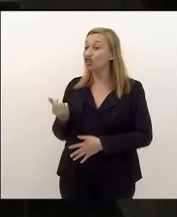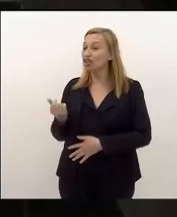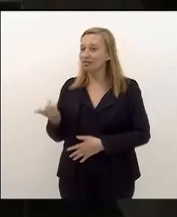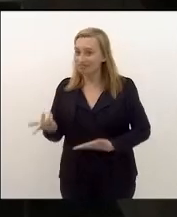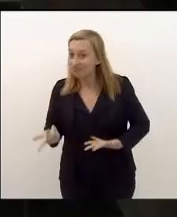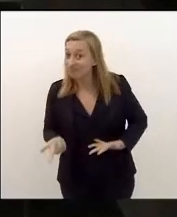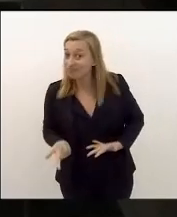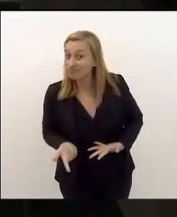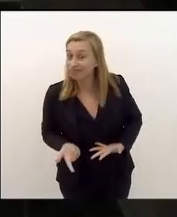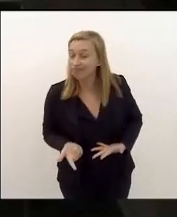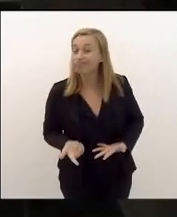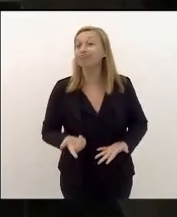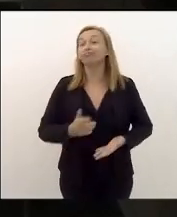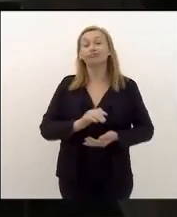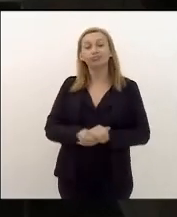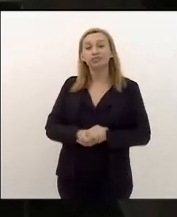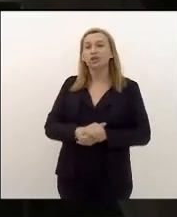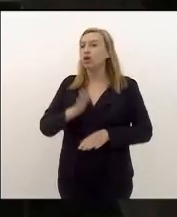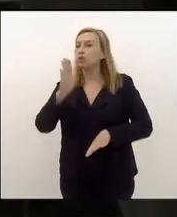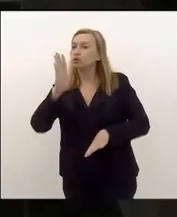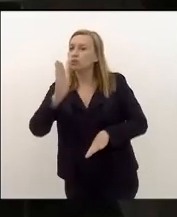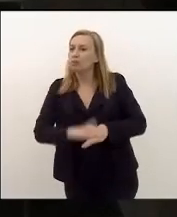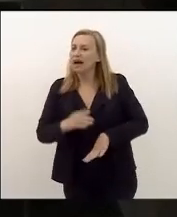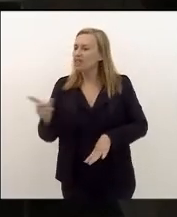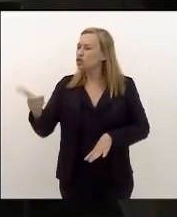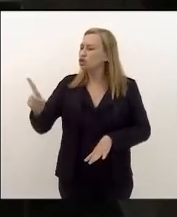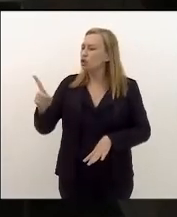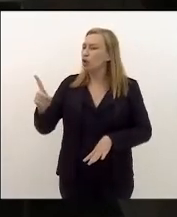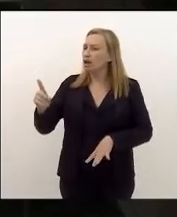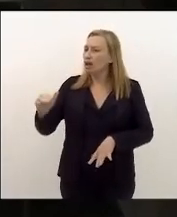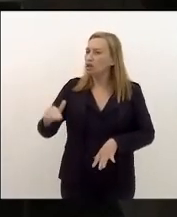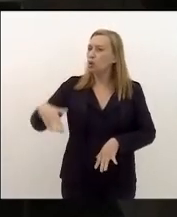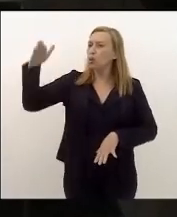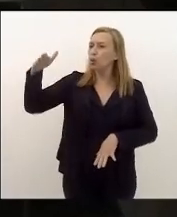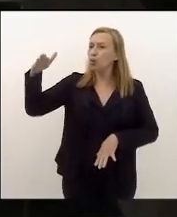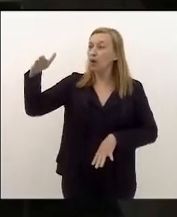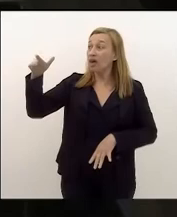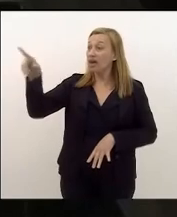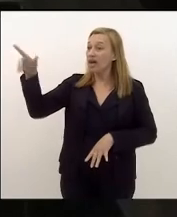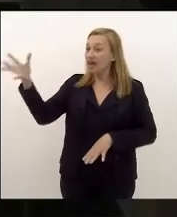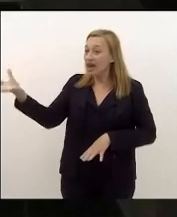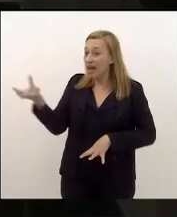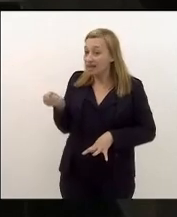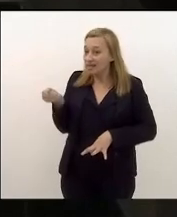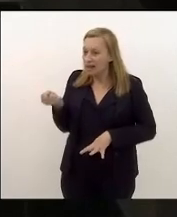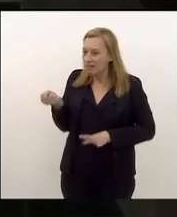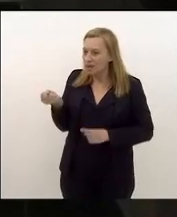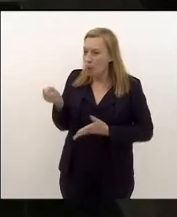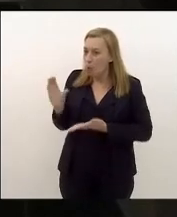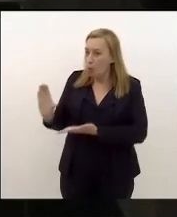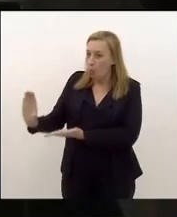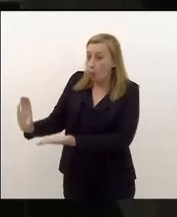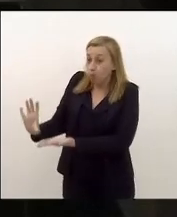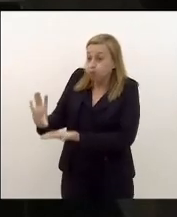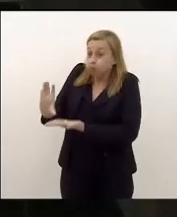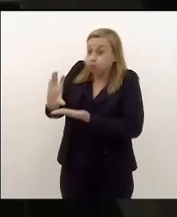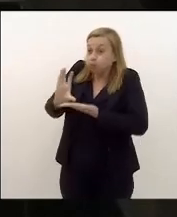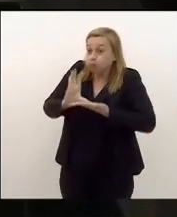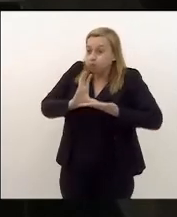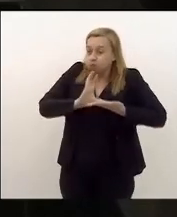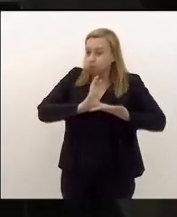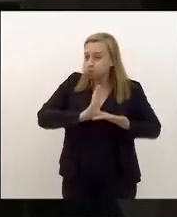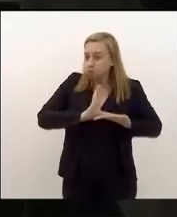de consequência, quanto mais o dólar subir, ele ganha. Então, é uma política